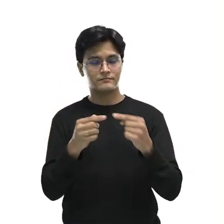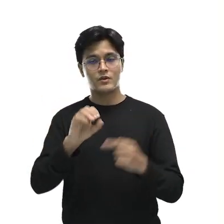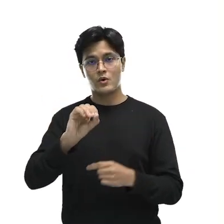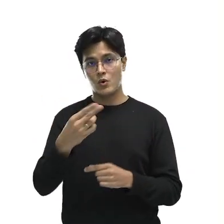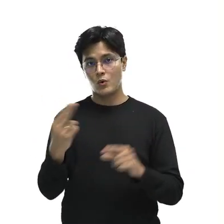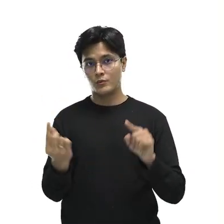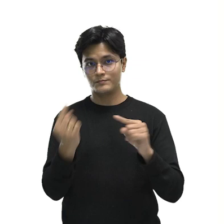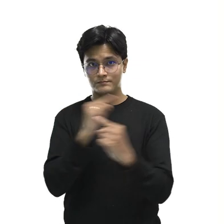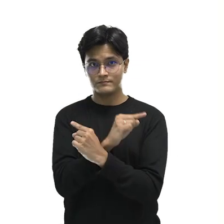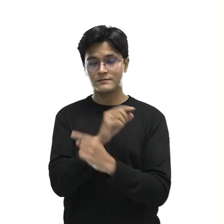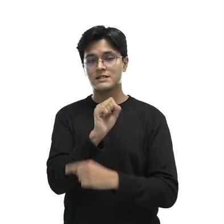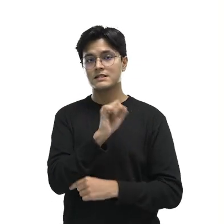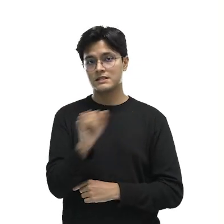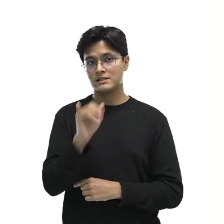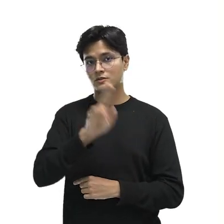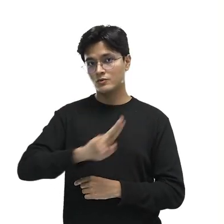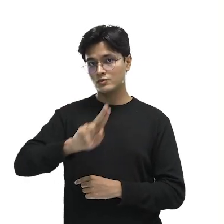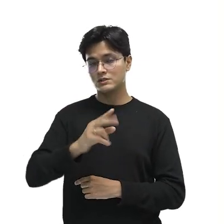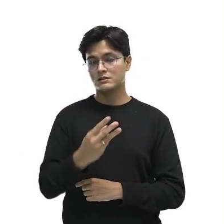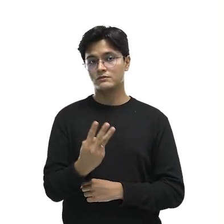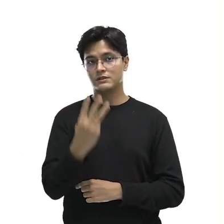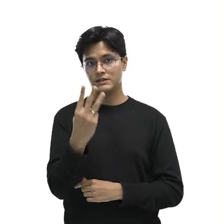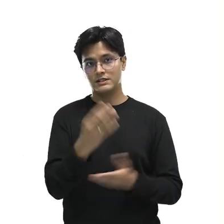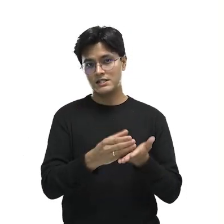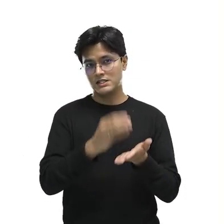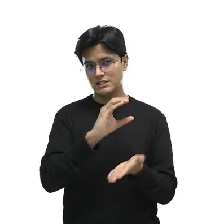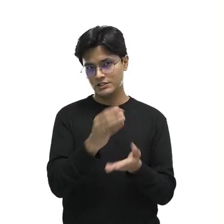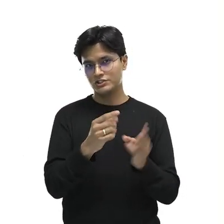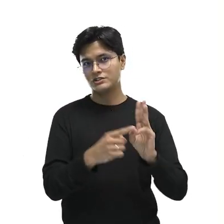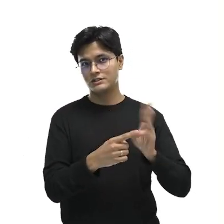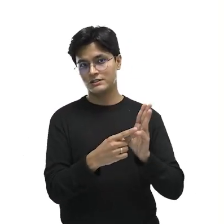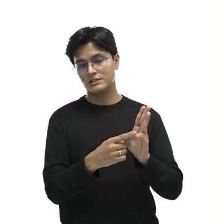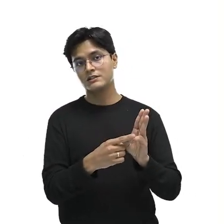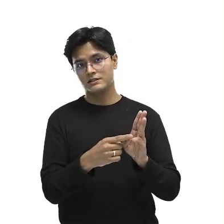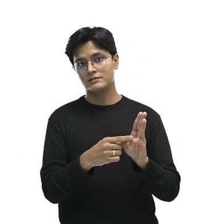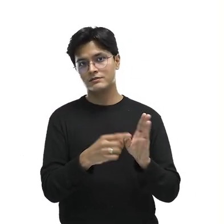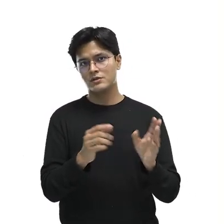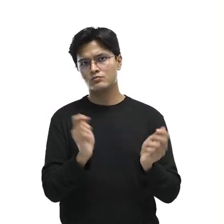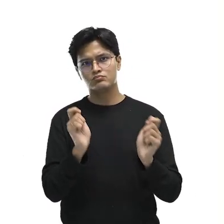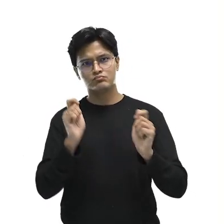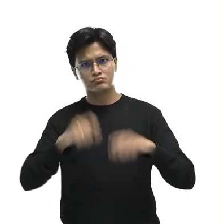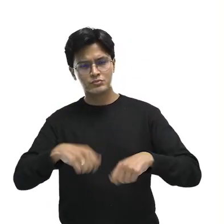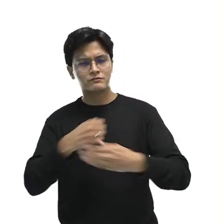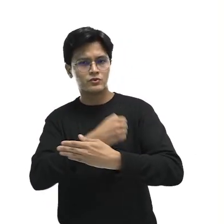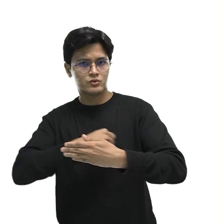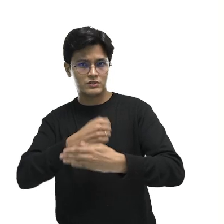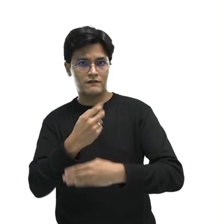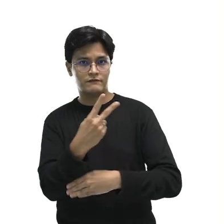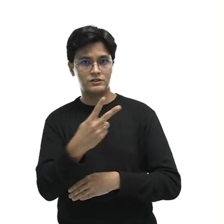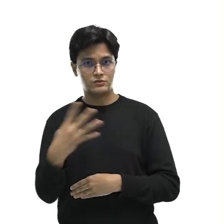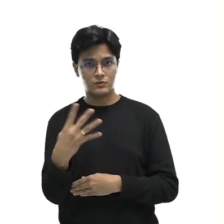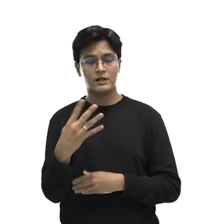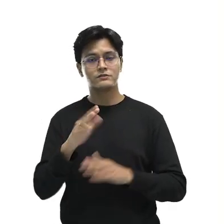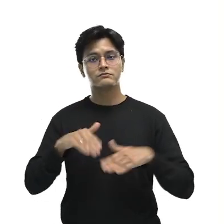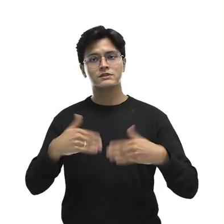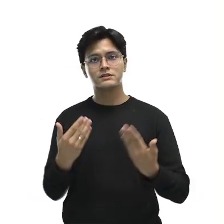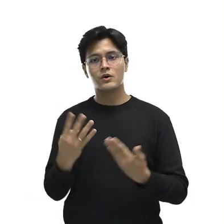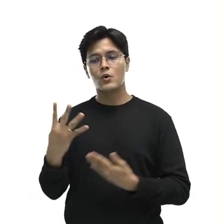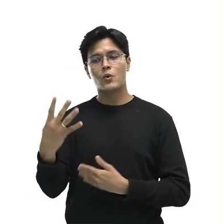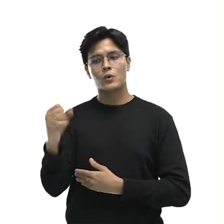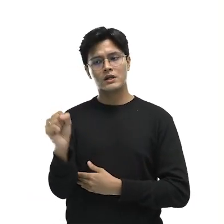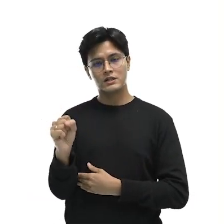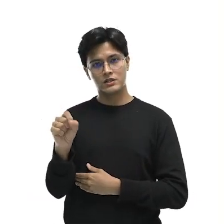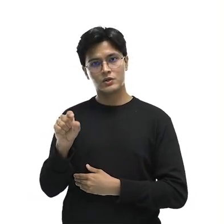Se com 3 xícaras eu faço 24, para fazer 48, eu vou precisar de mais ou de